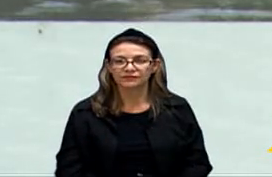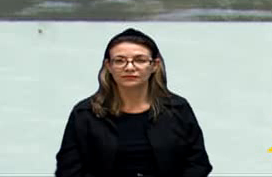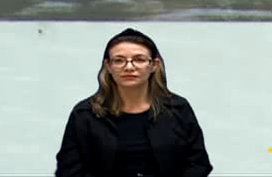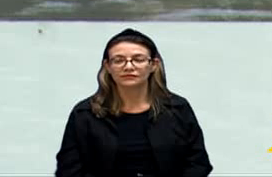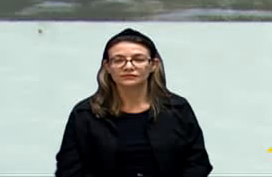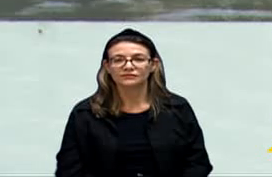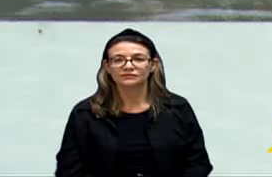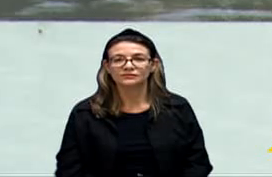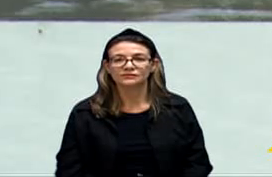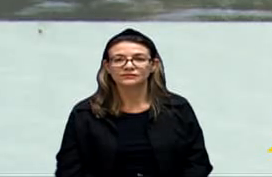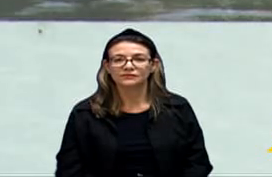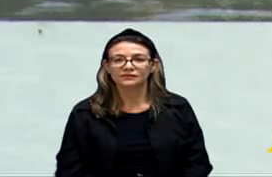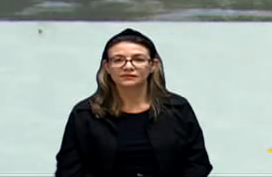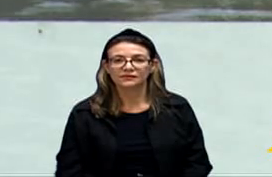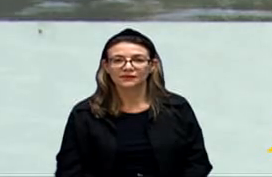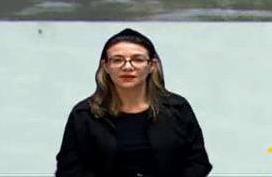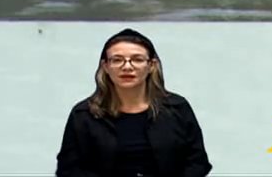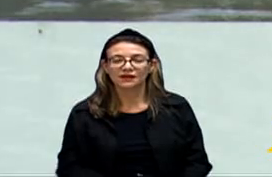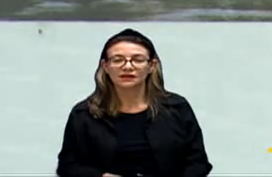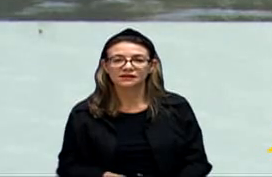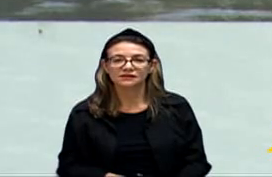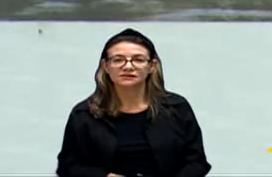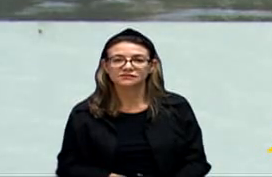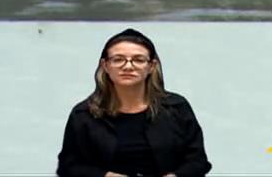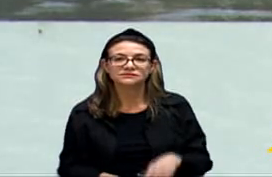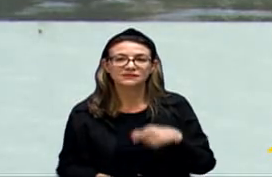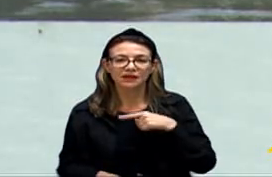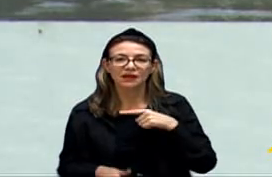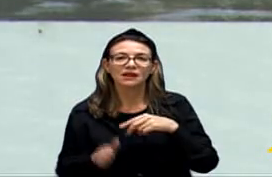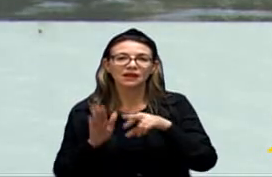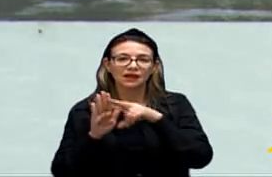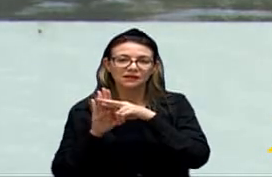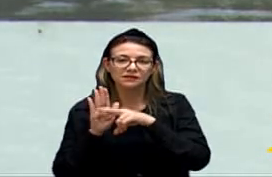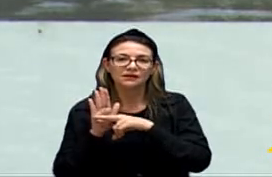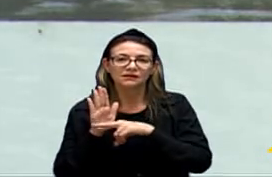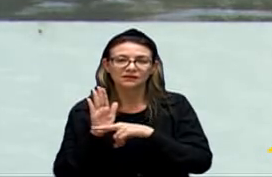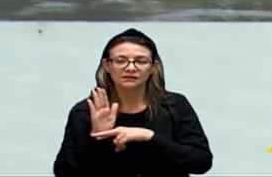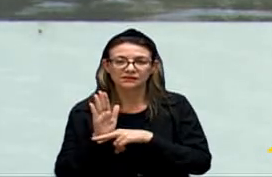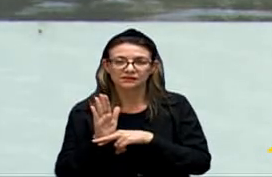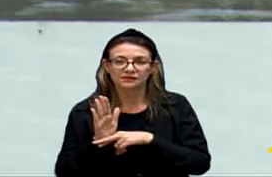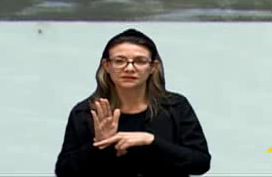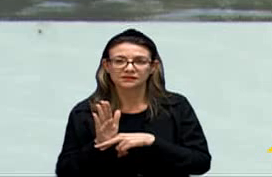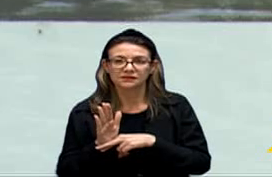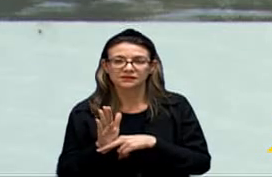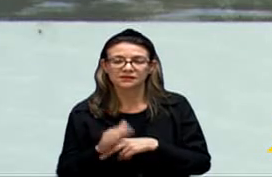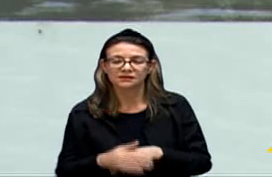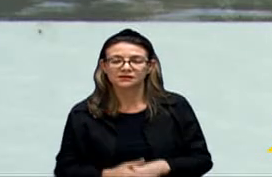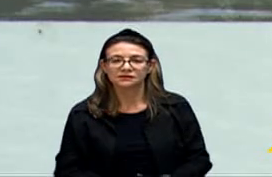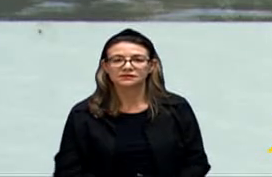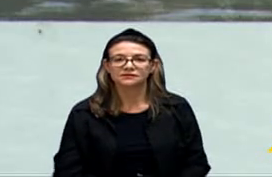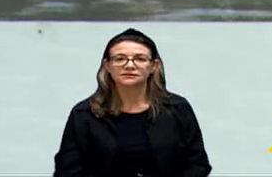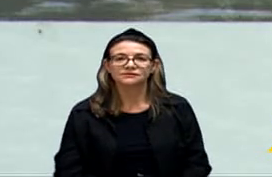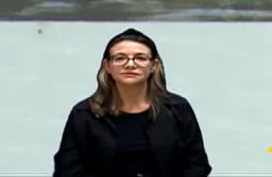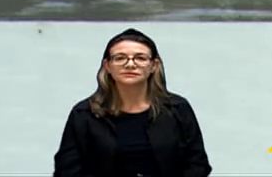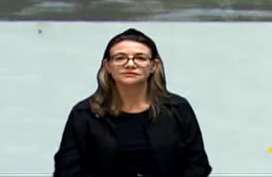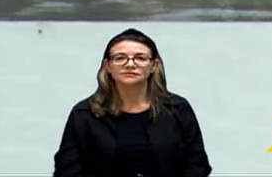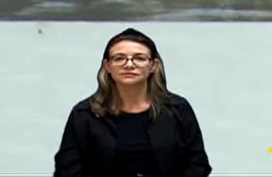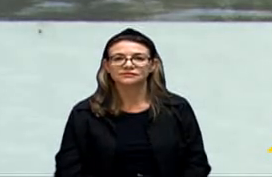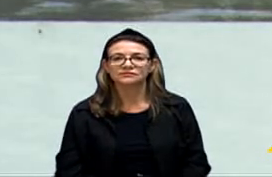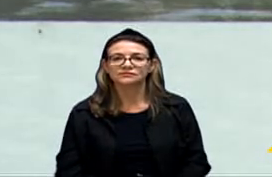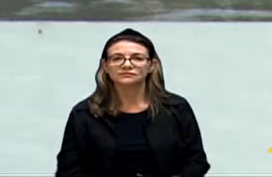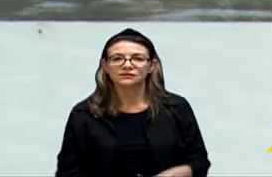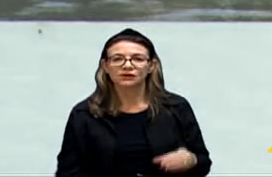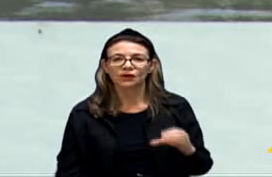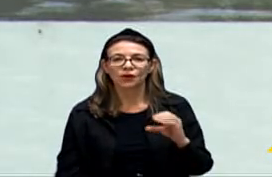estabelecidos por resoluções do contam e do CONAMA contam como todos sabem é é um órgão